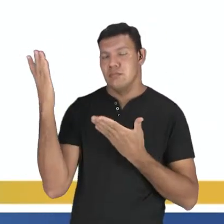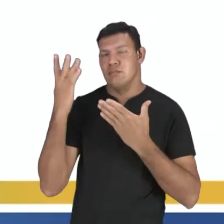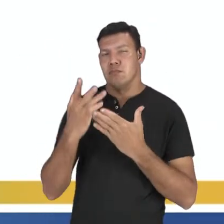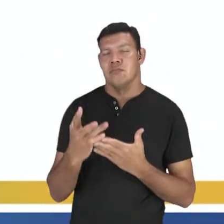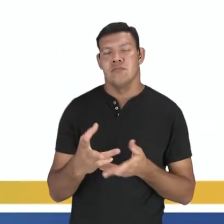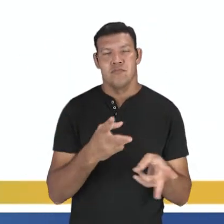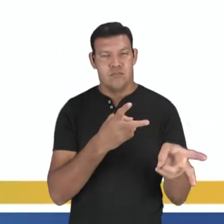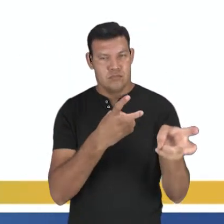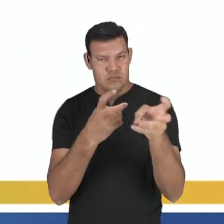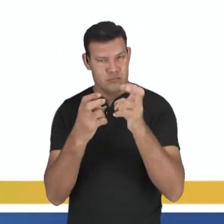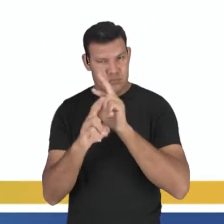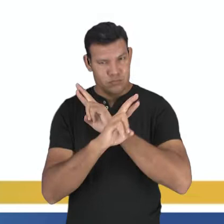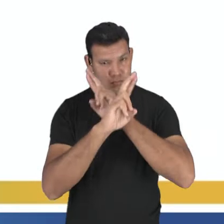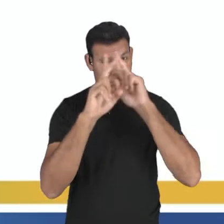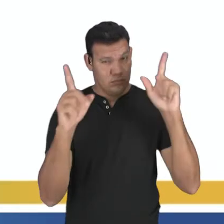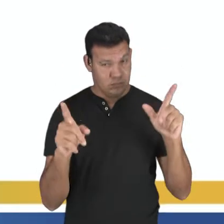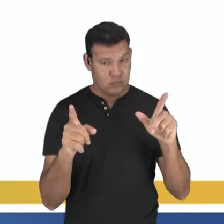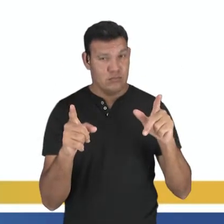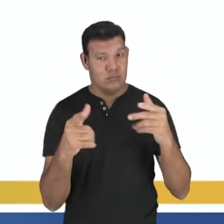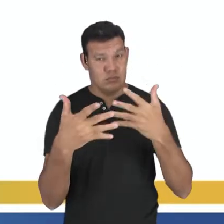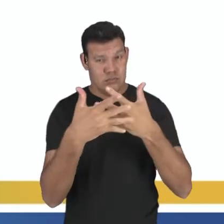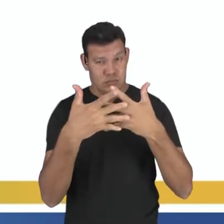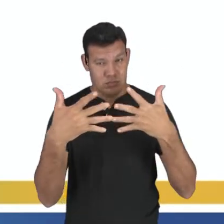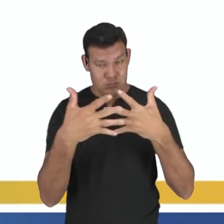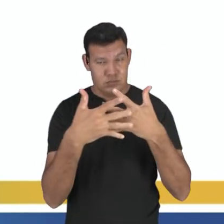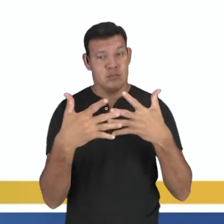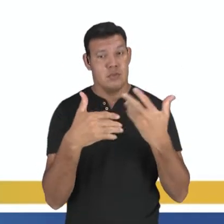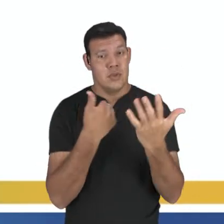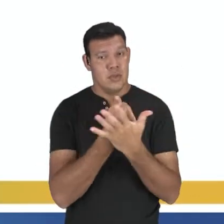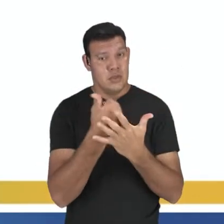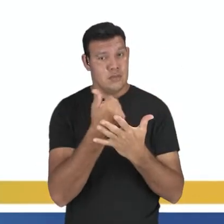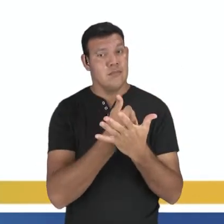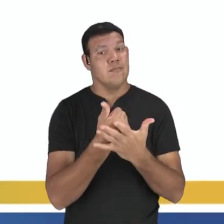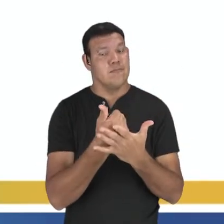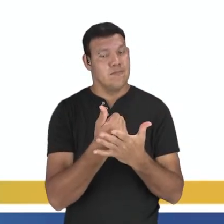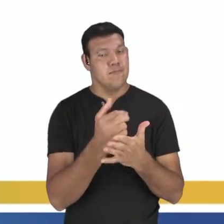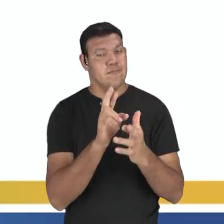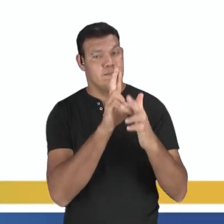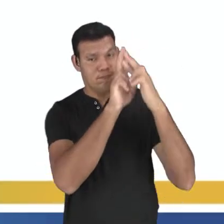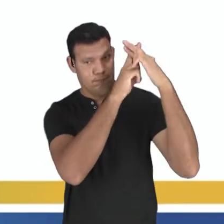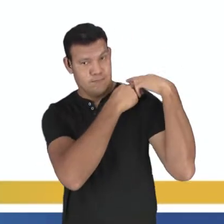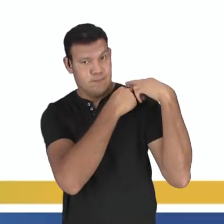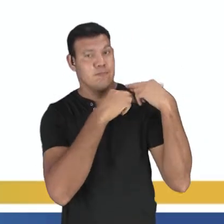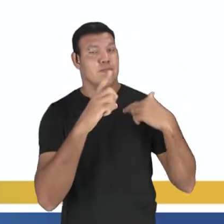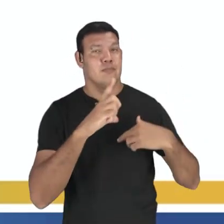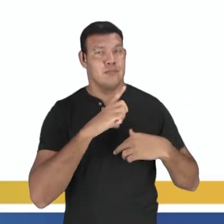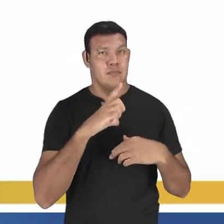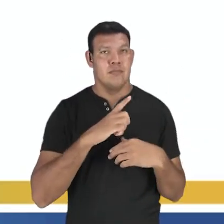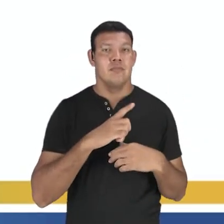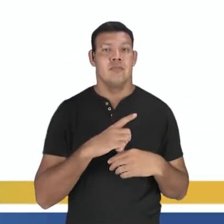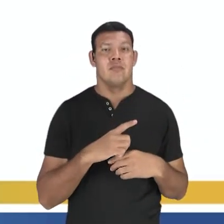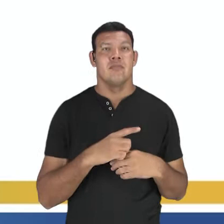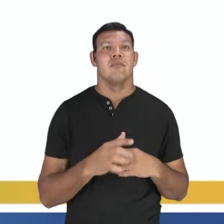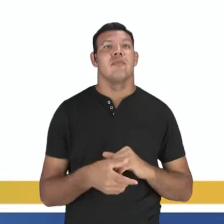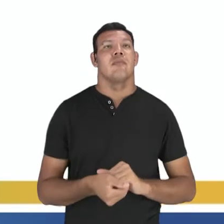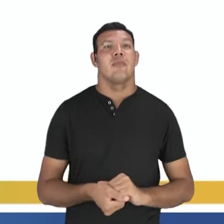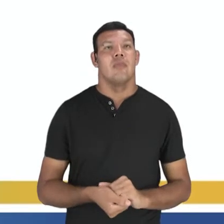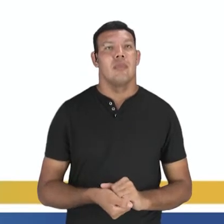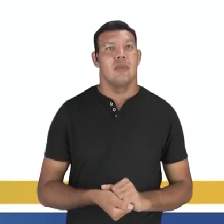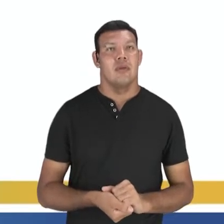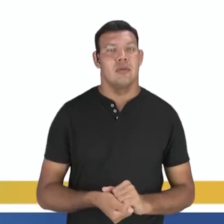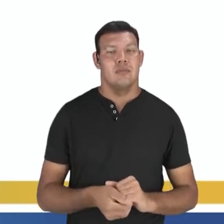percebe a diferença do tecido muscular dependendo da ação que ele vai desempenhar. Nós temos aí o formato específico quando ele